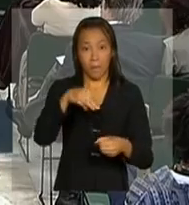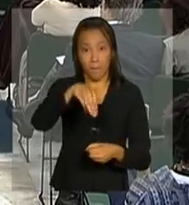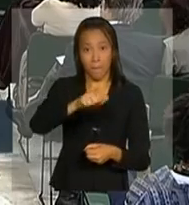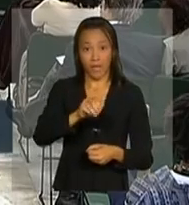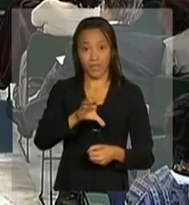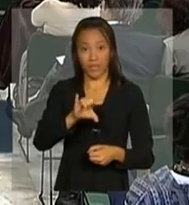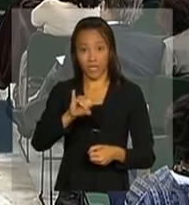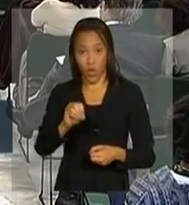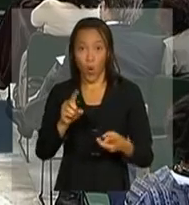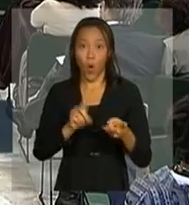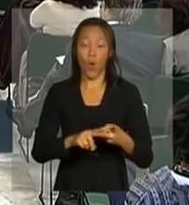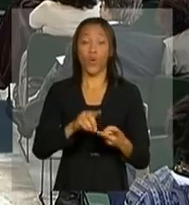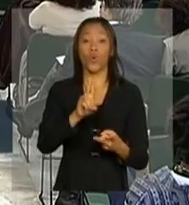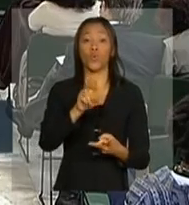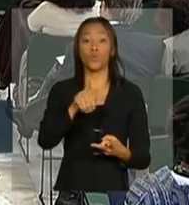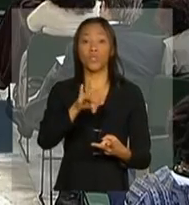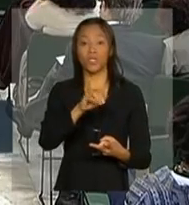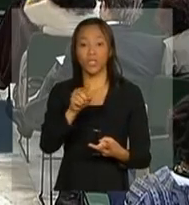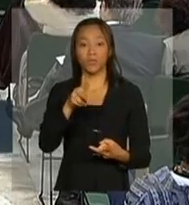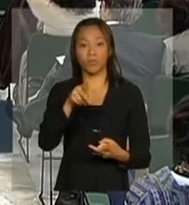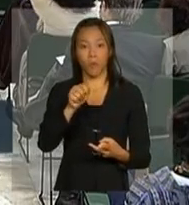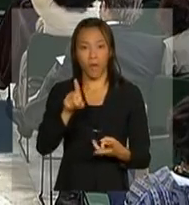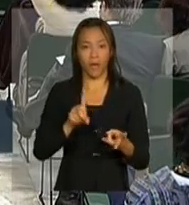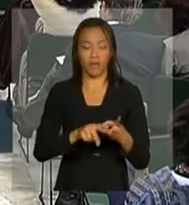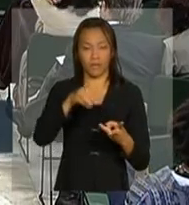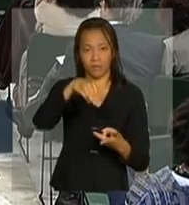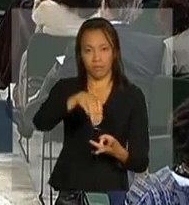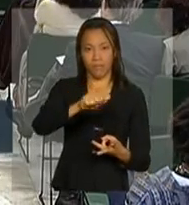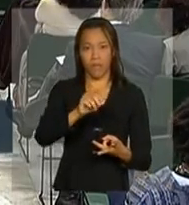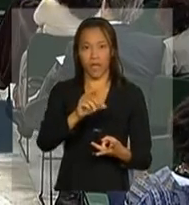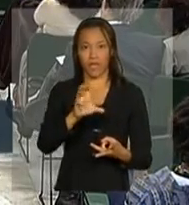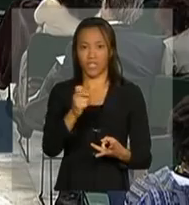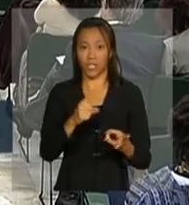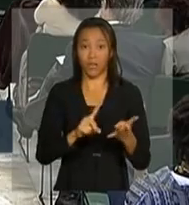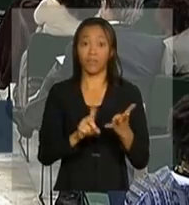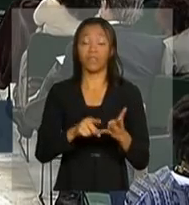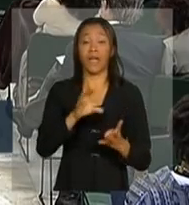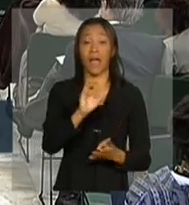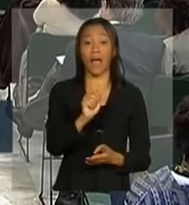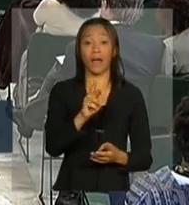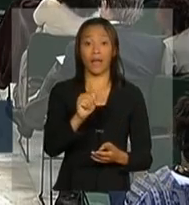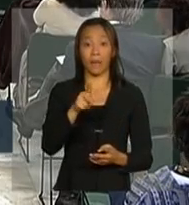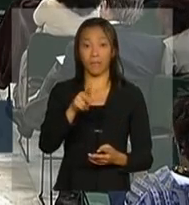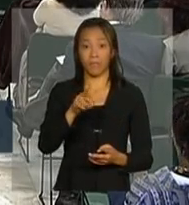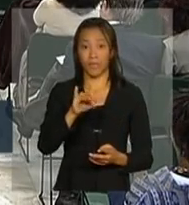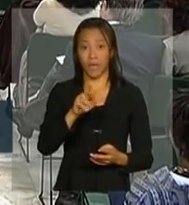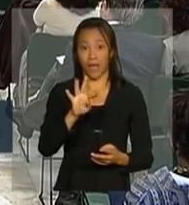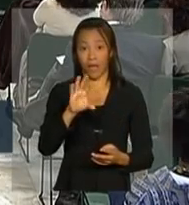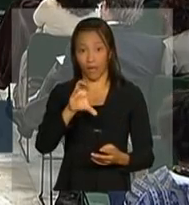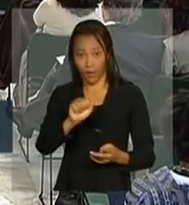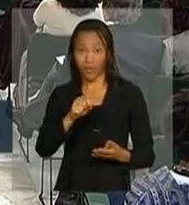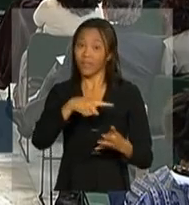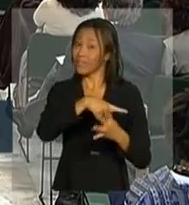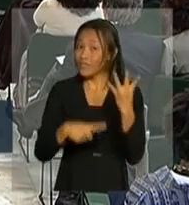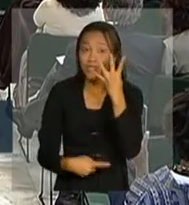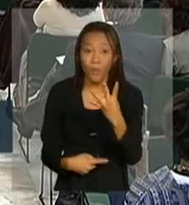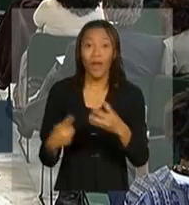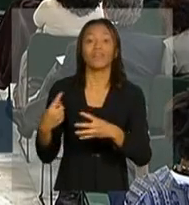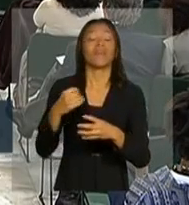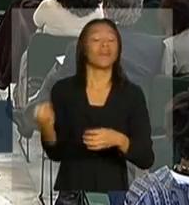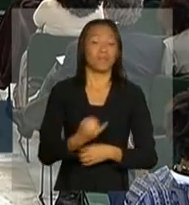capital, União dos Palmares, Marechal Deudoro e Arapiraca. Nesse sentido, prefeita, é extremamente importante e para